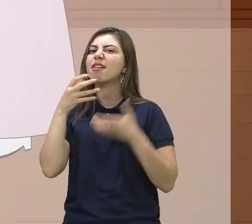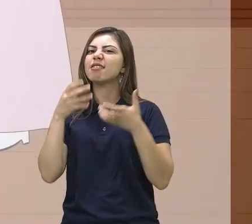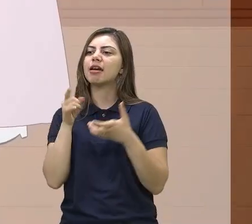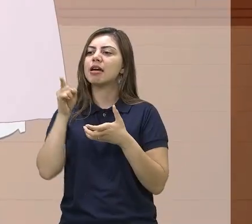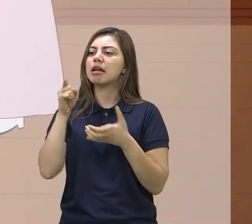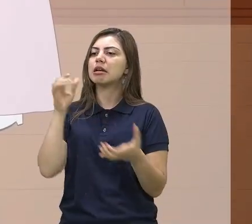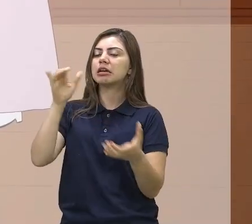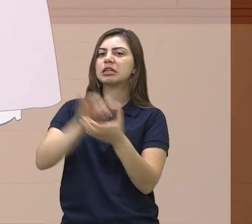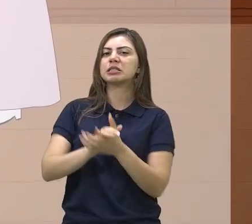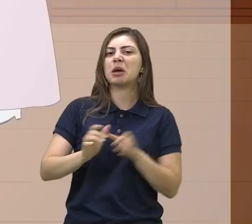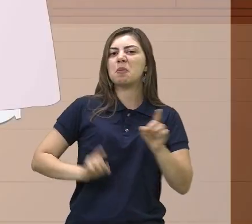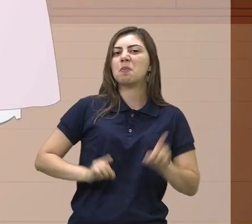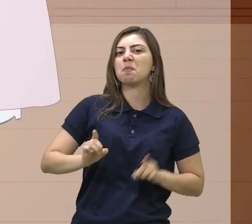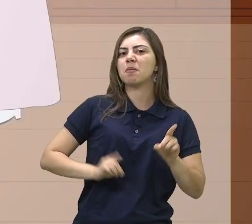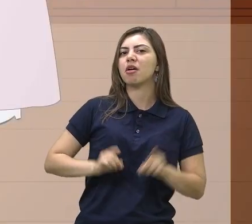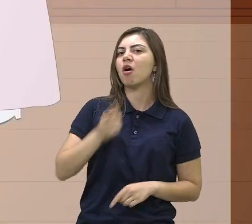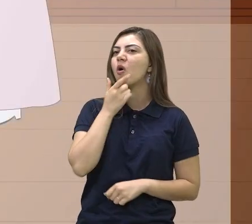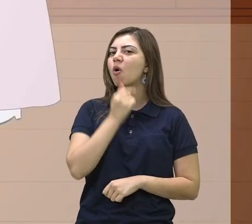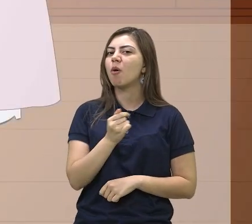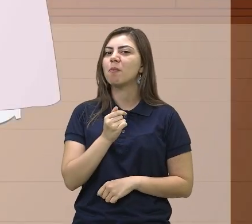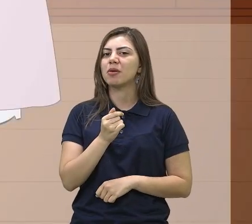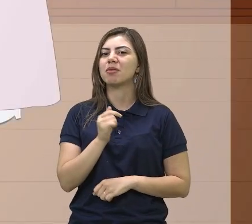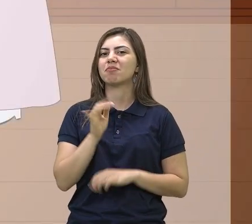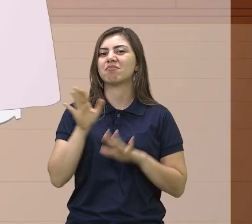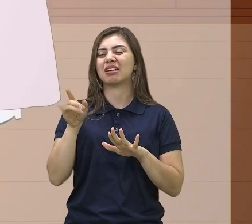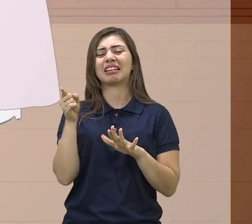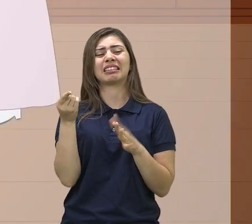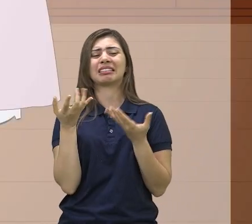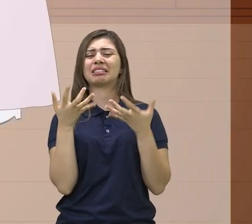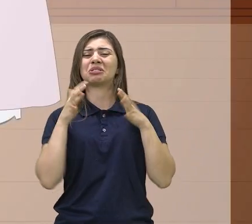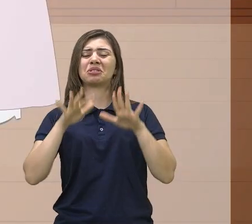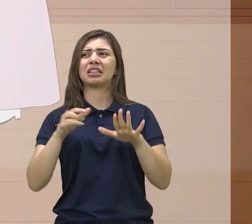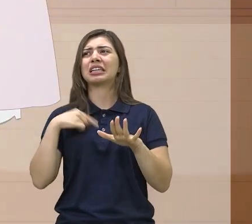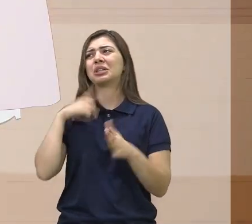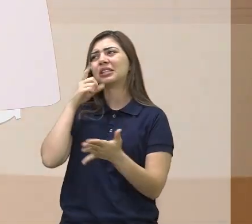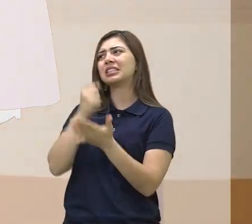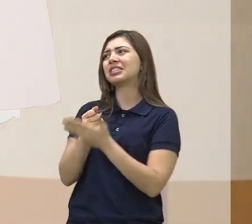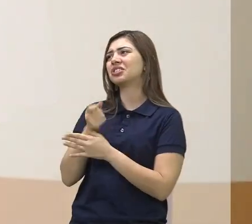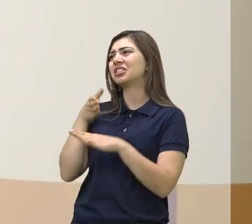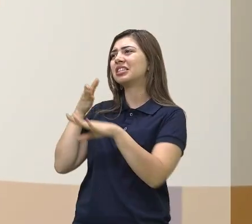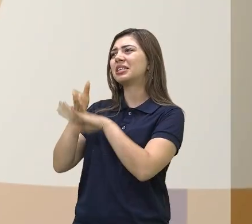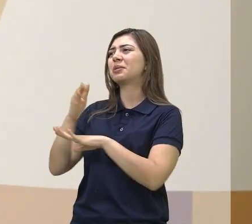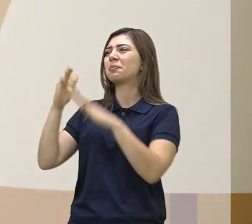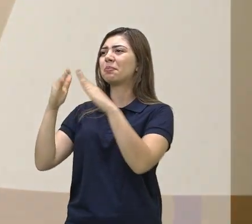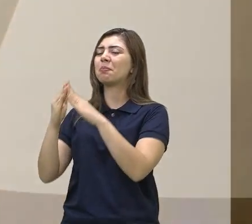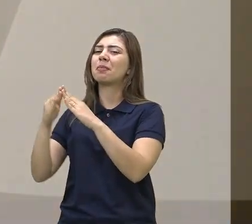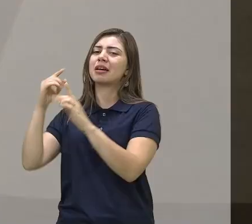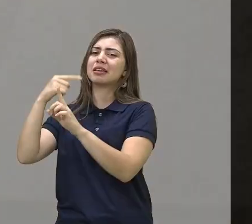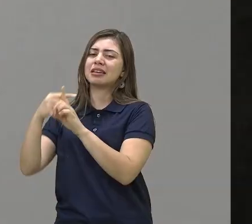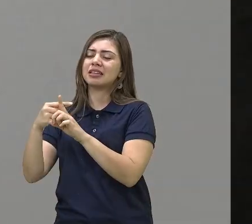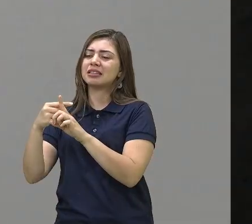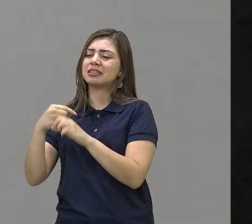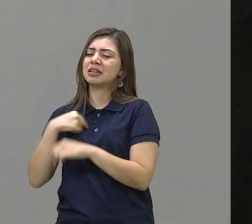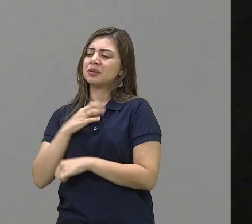o primo Baltazar. Ela resiste. Escolhe o convento, escolhe amar em silêncio.